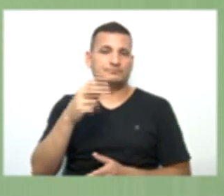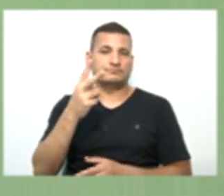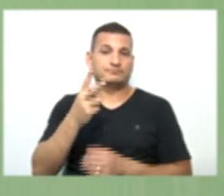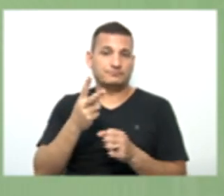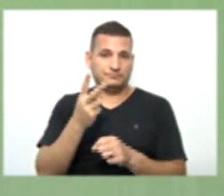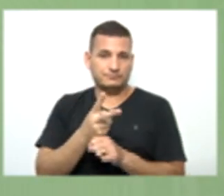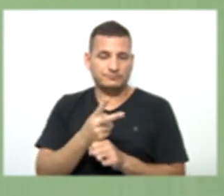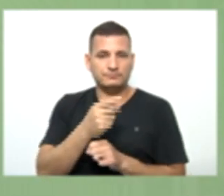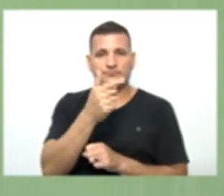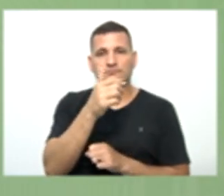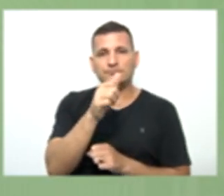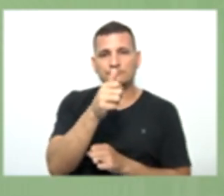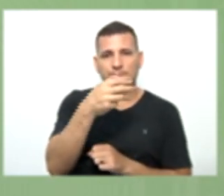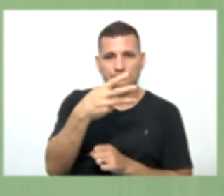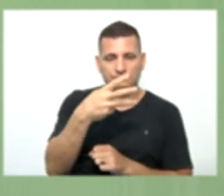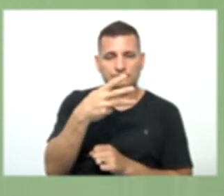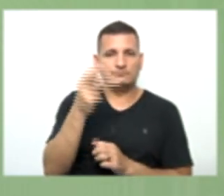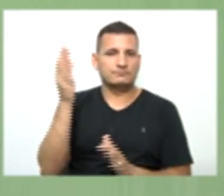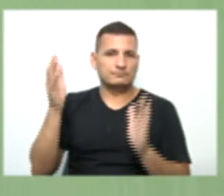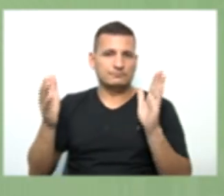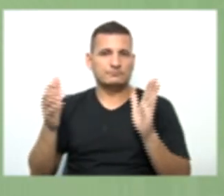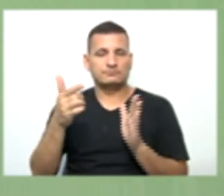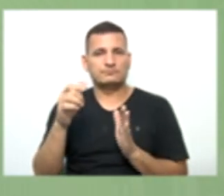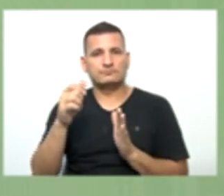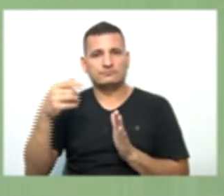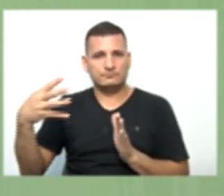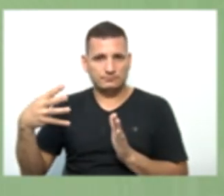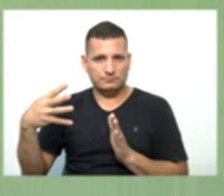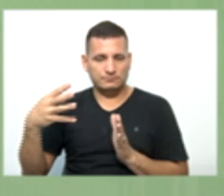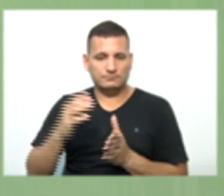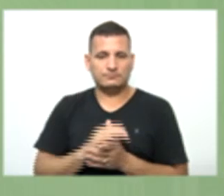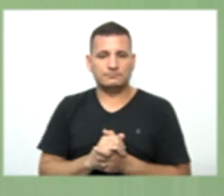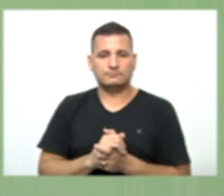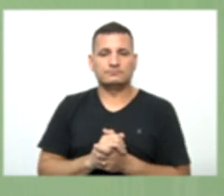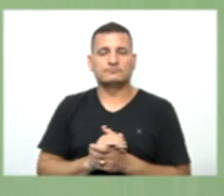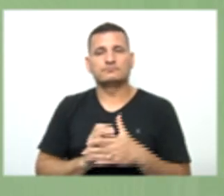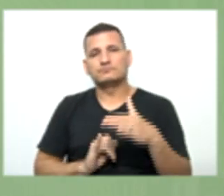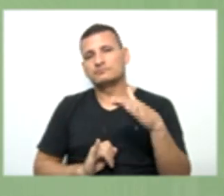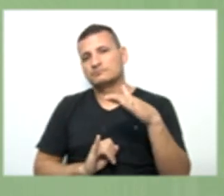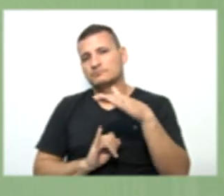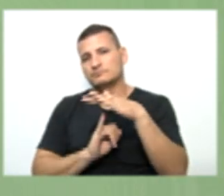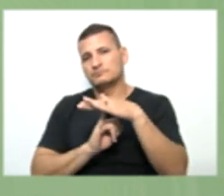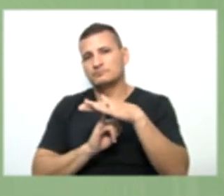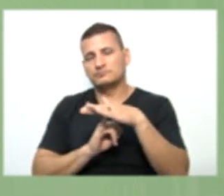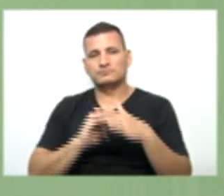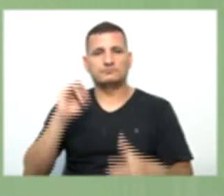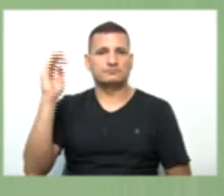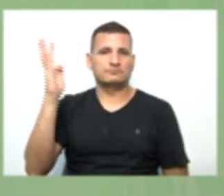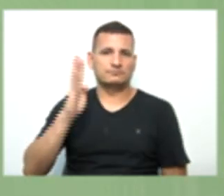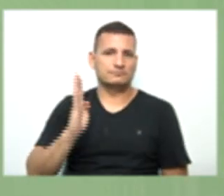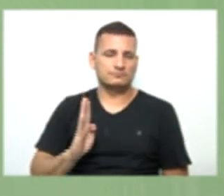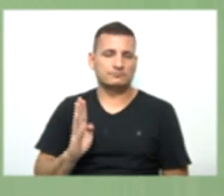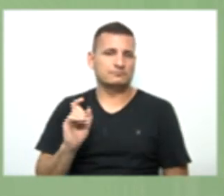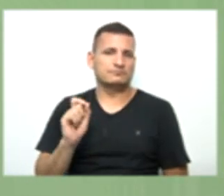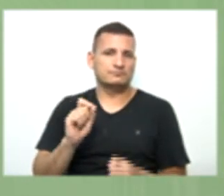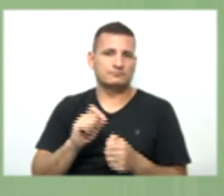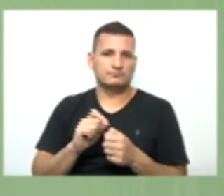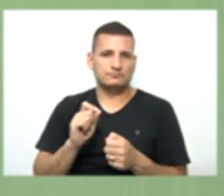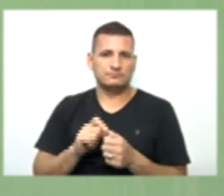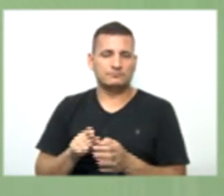2013 a 2014, o Instituto Nacional de Empreendedorismo e Inovação realizou